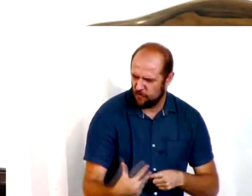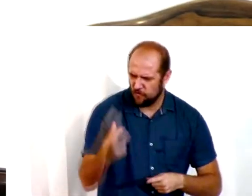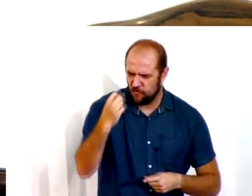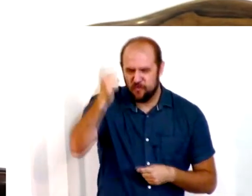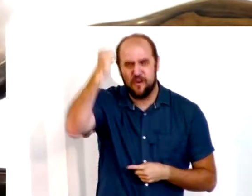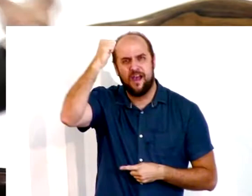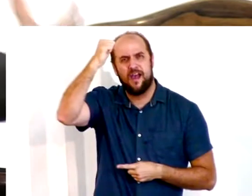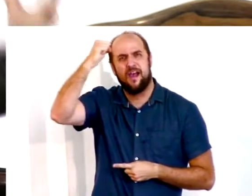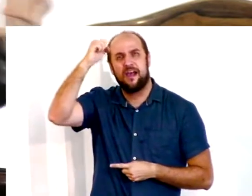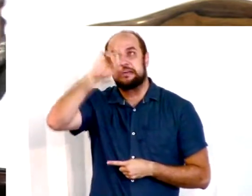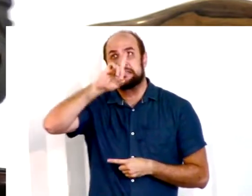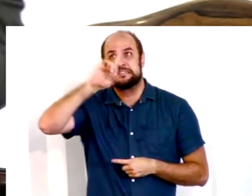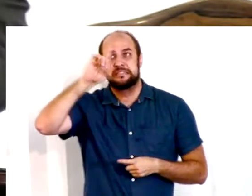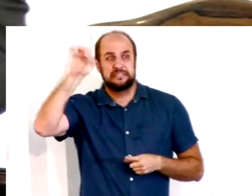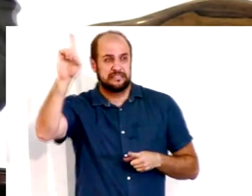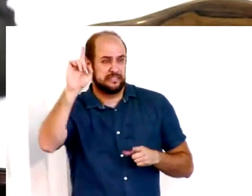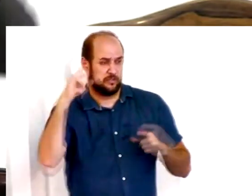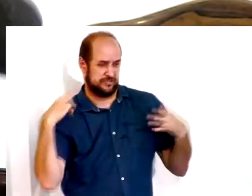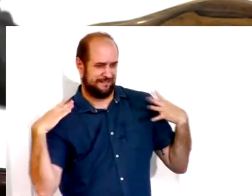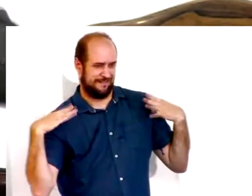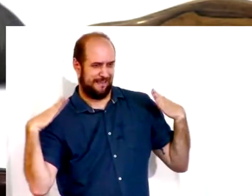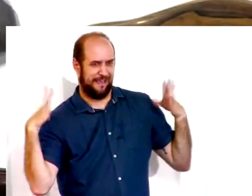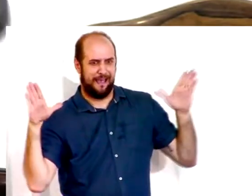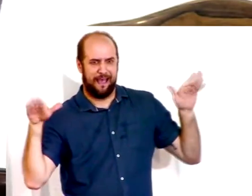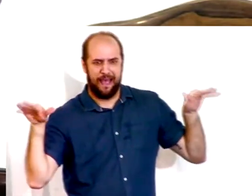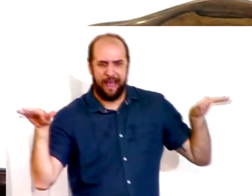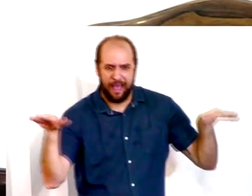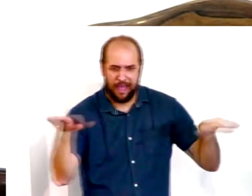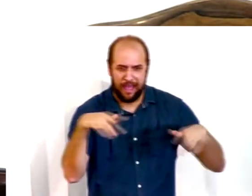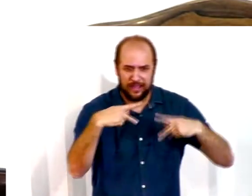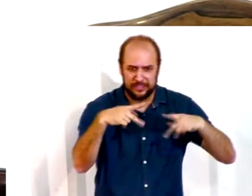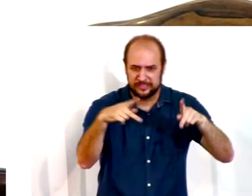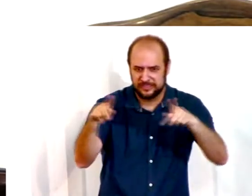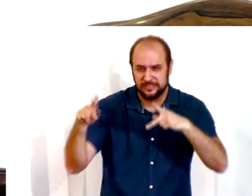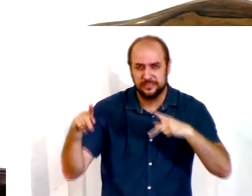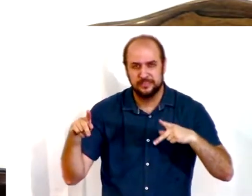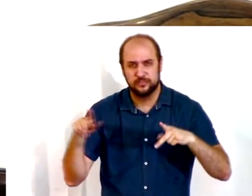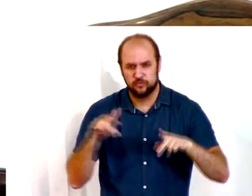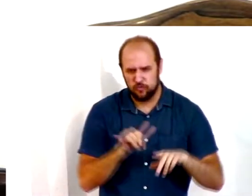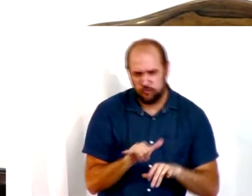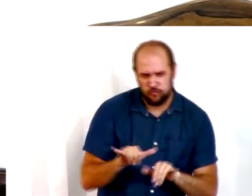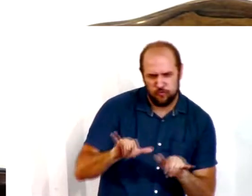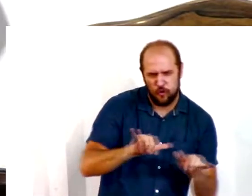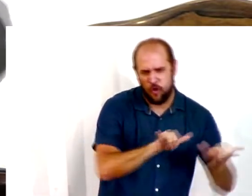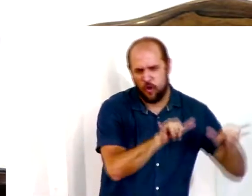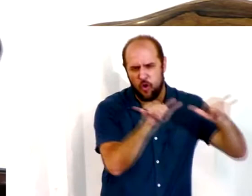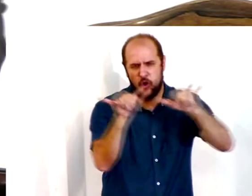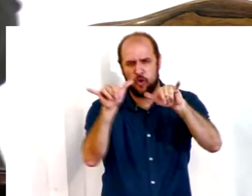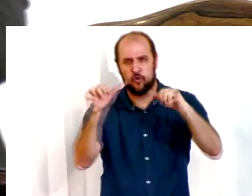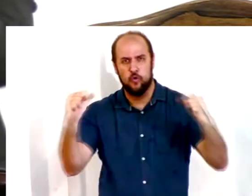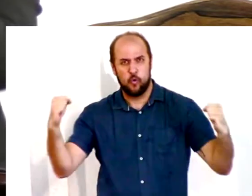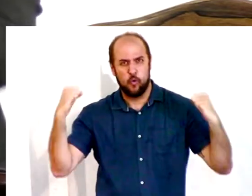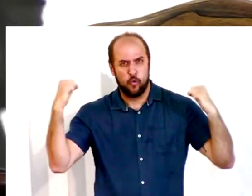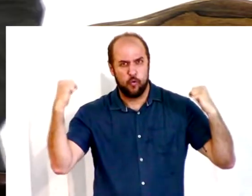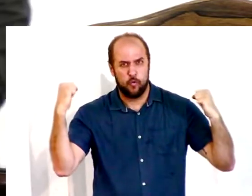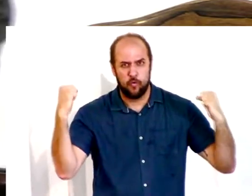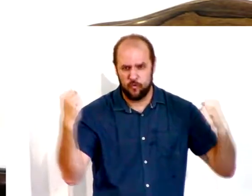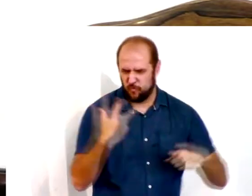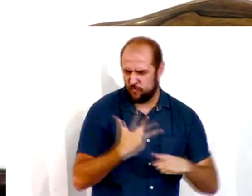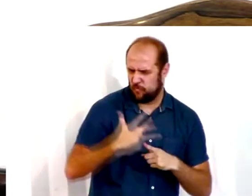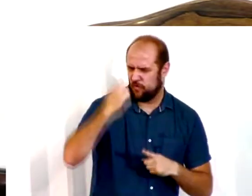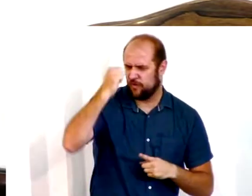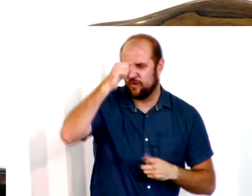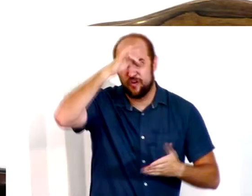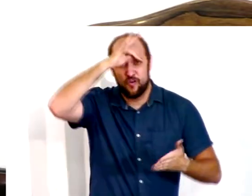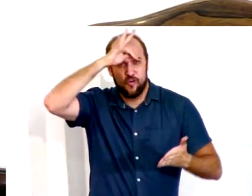vencedor, Deus da asa, faz seu voo, campeão, essa fé que te